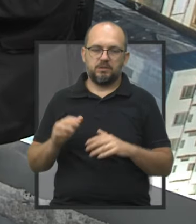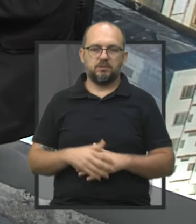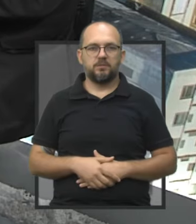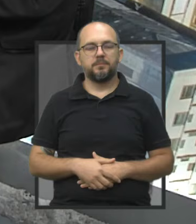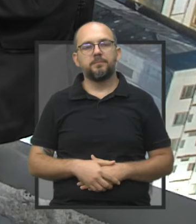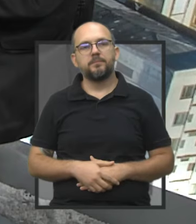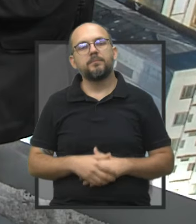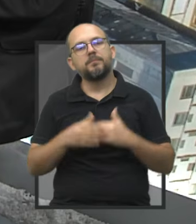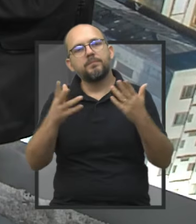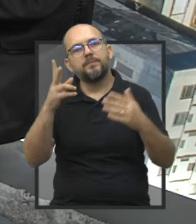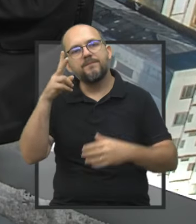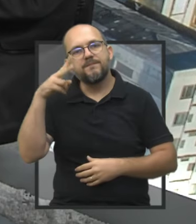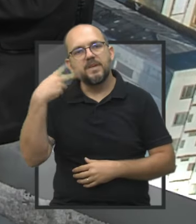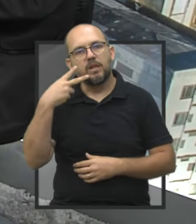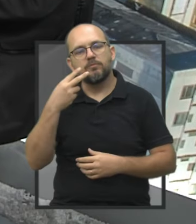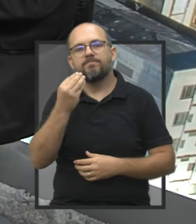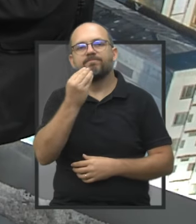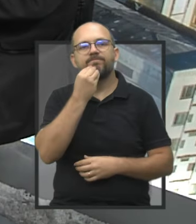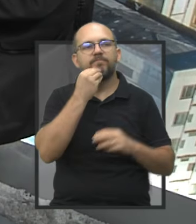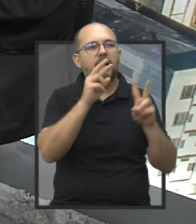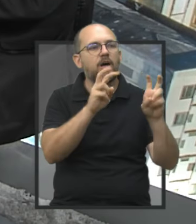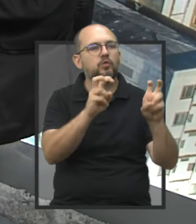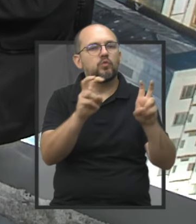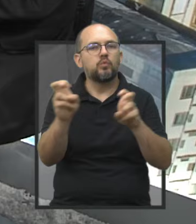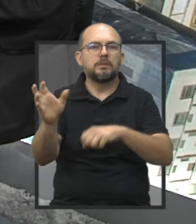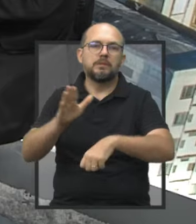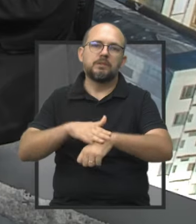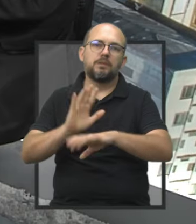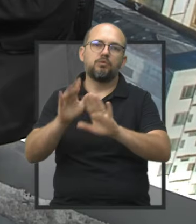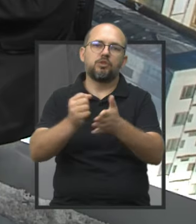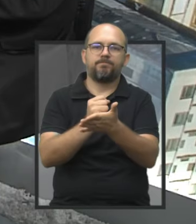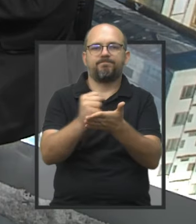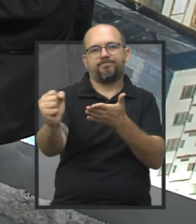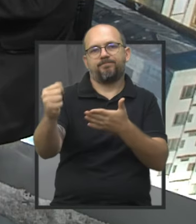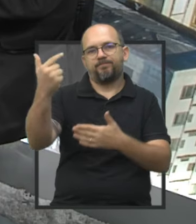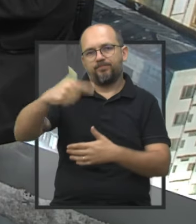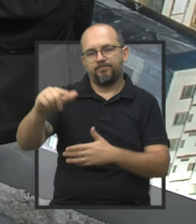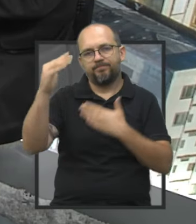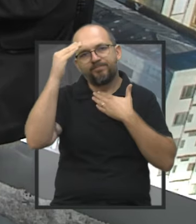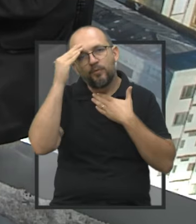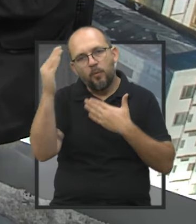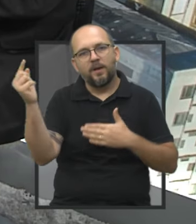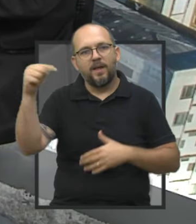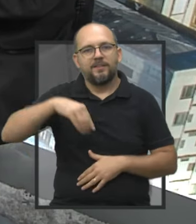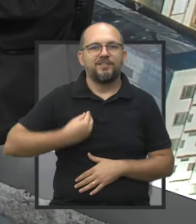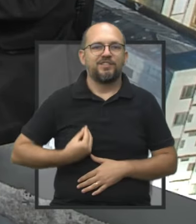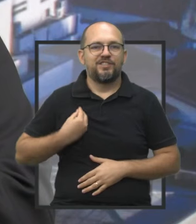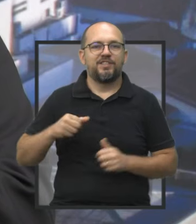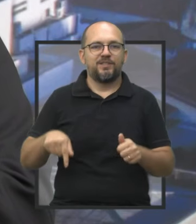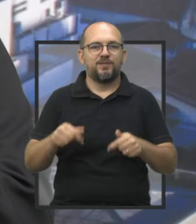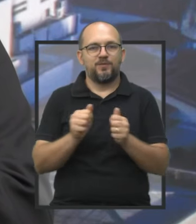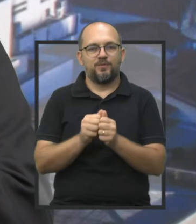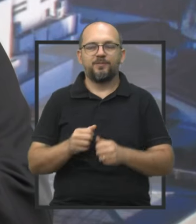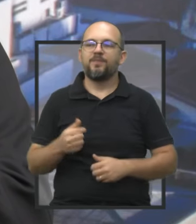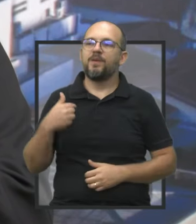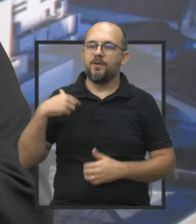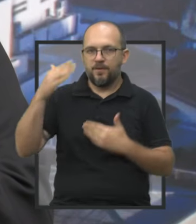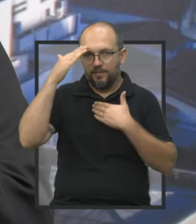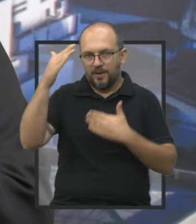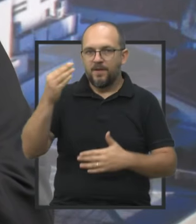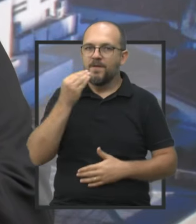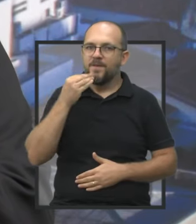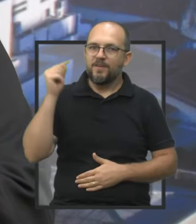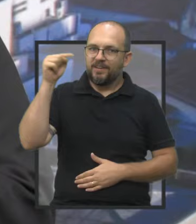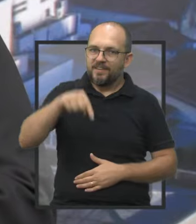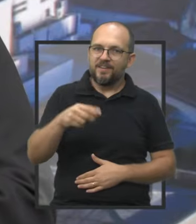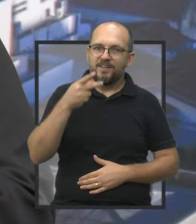vereador, nós teríamos muitos outros assuntos, mas o nosso tempo já se esgotou mais uma vez. Muito obrigado pela sua presença aqui conosco. Eu agradeço pela oportunidade de